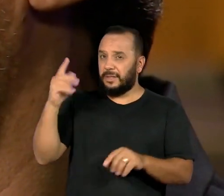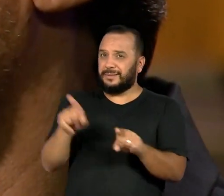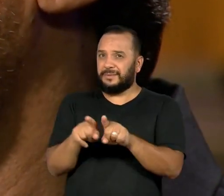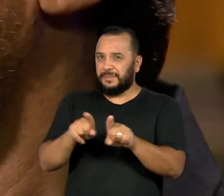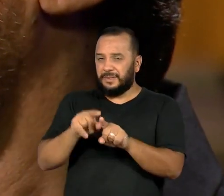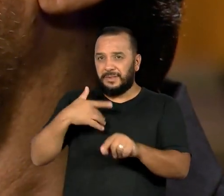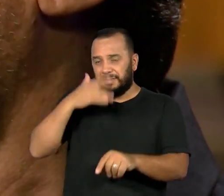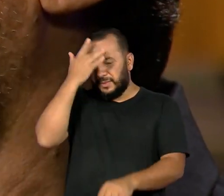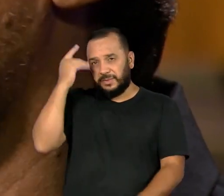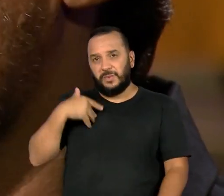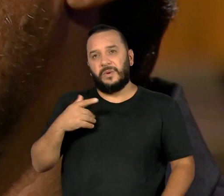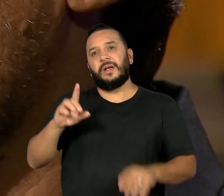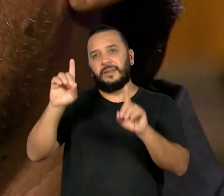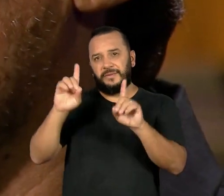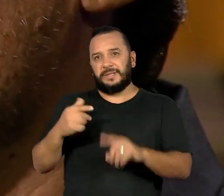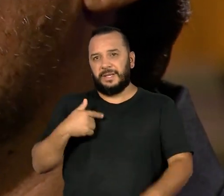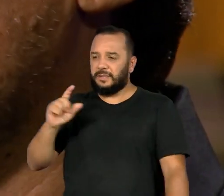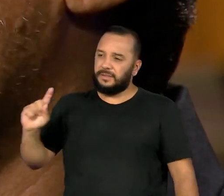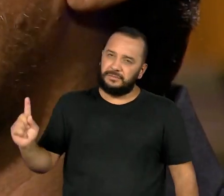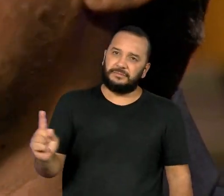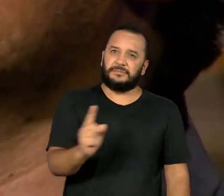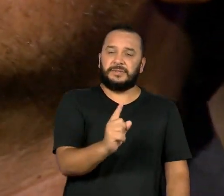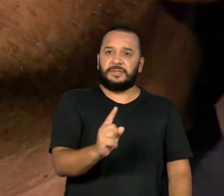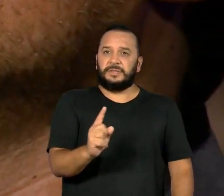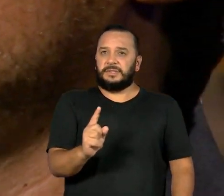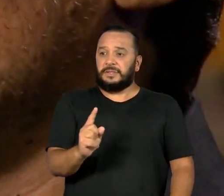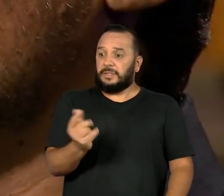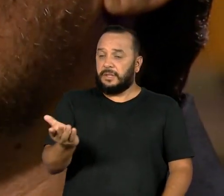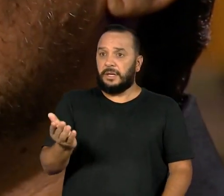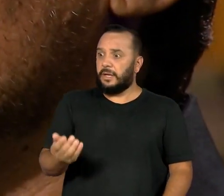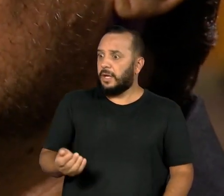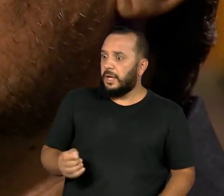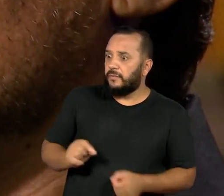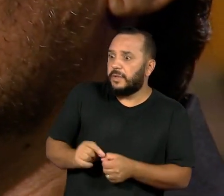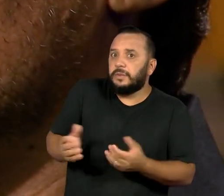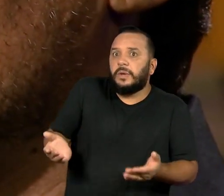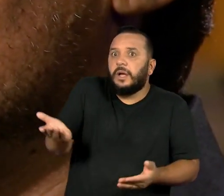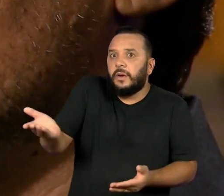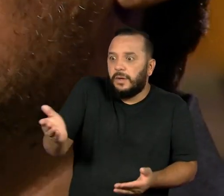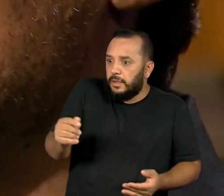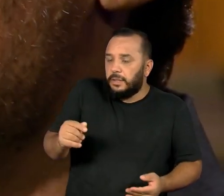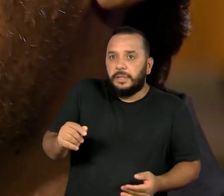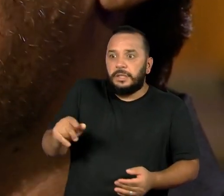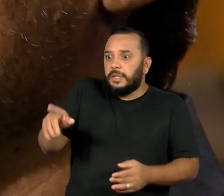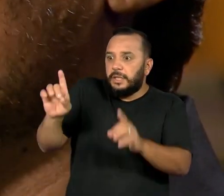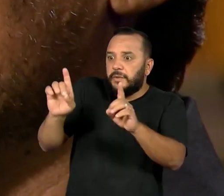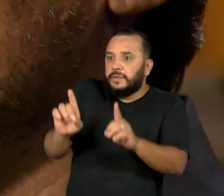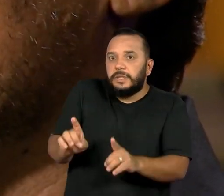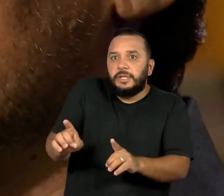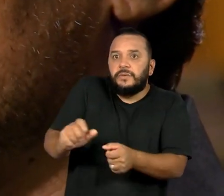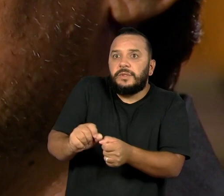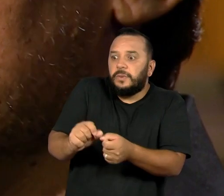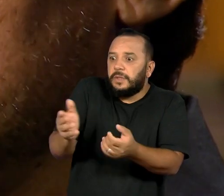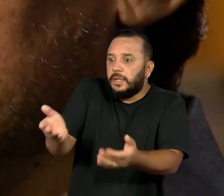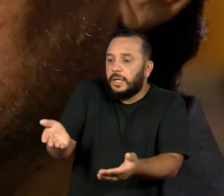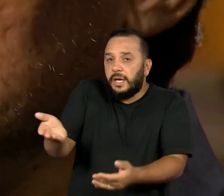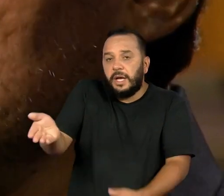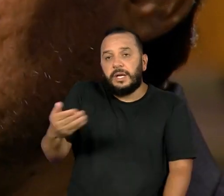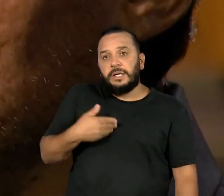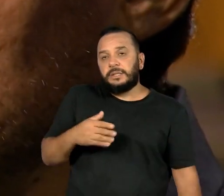sala de aula, a tendência é o professor falar, nossa, o que eu vou fazer? Né? Dificilmente essa criança